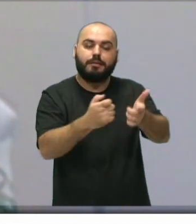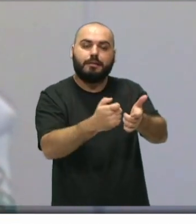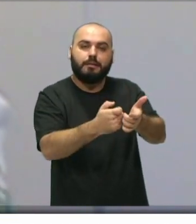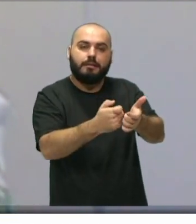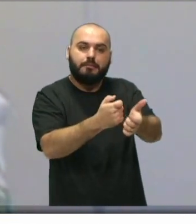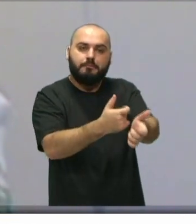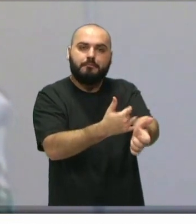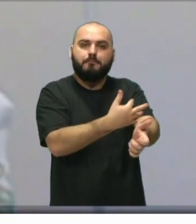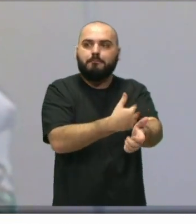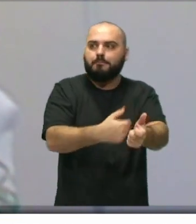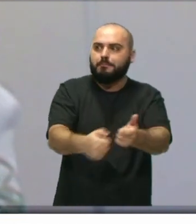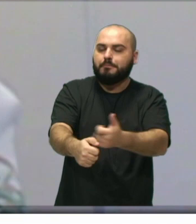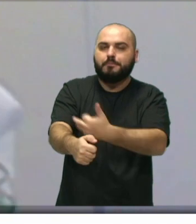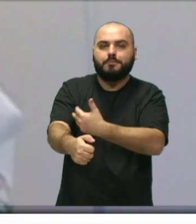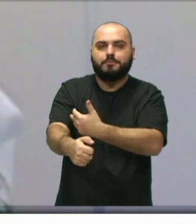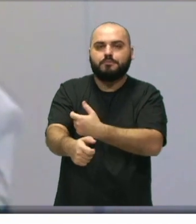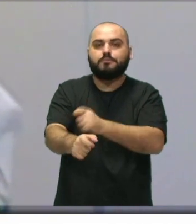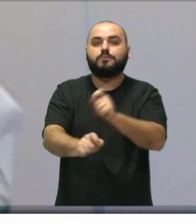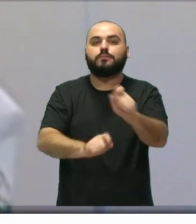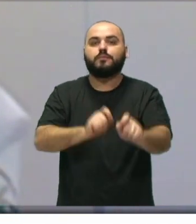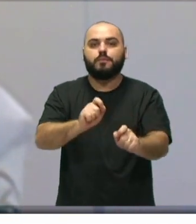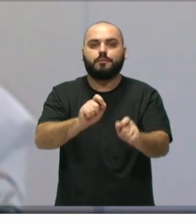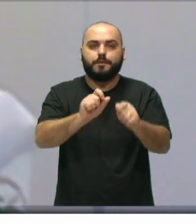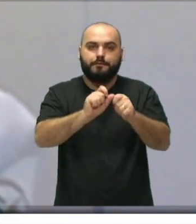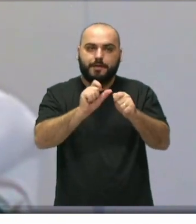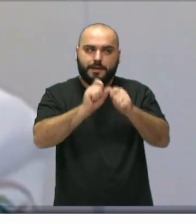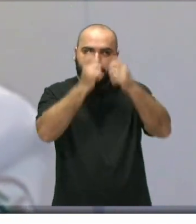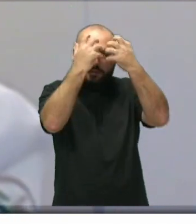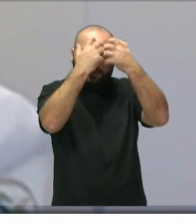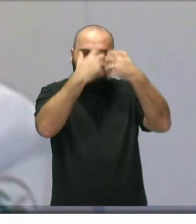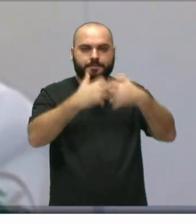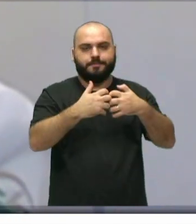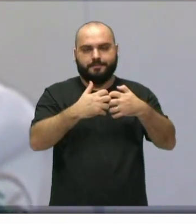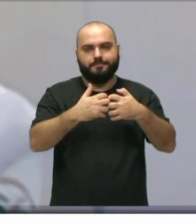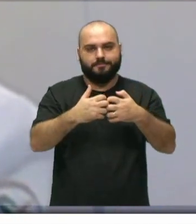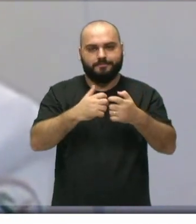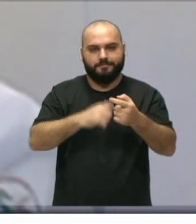e que as suas emoções são processadas, uma